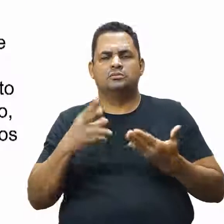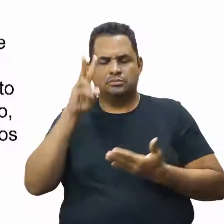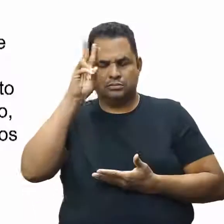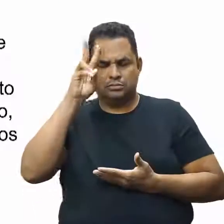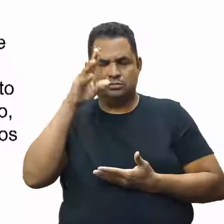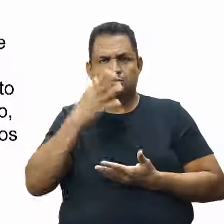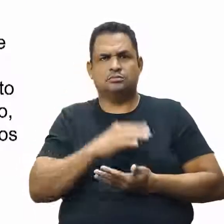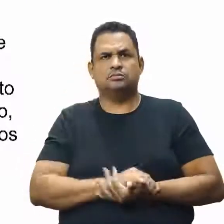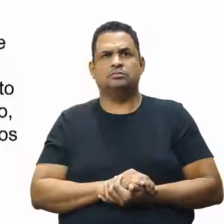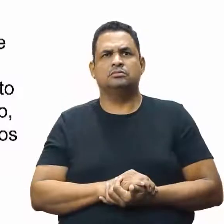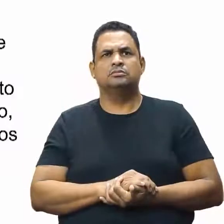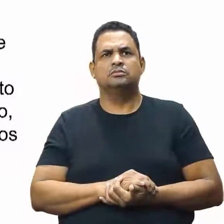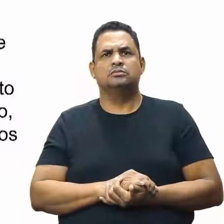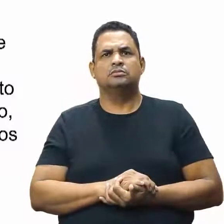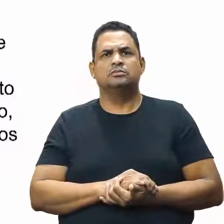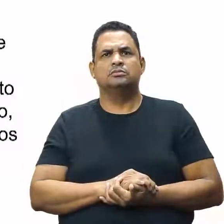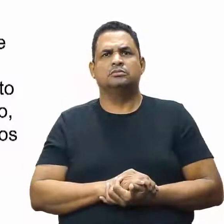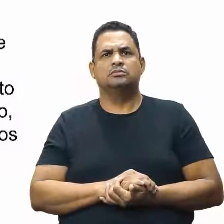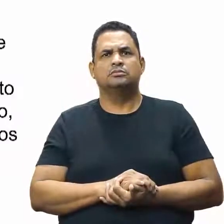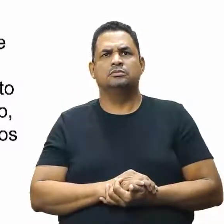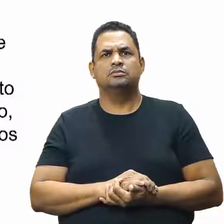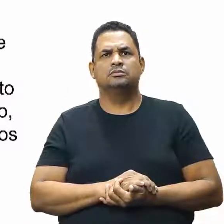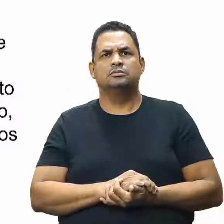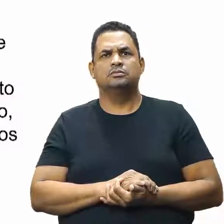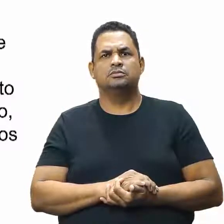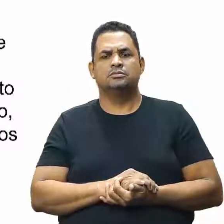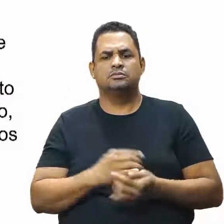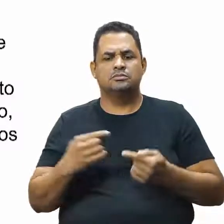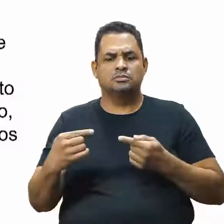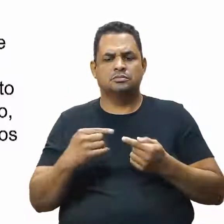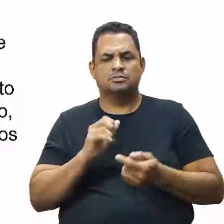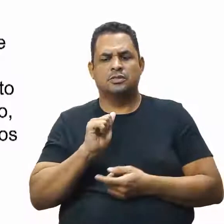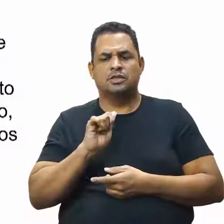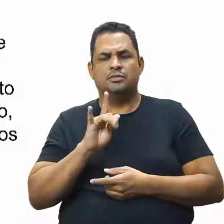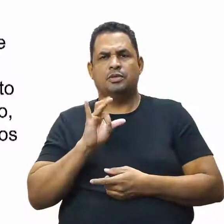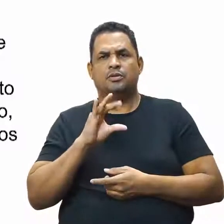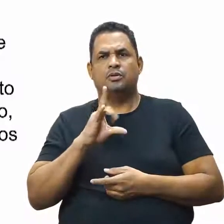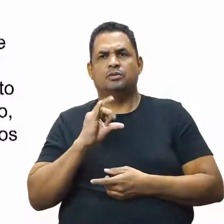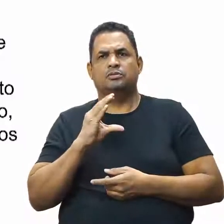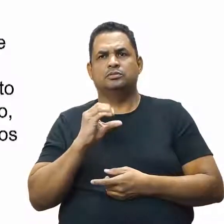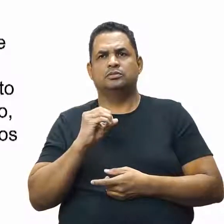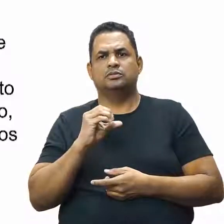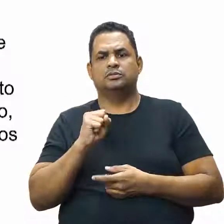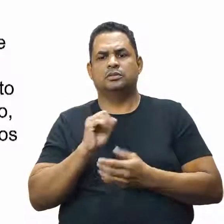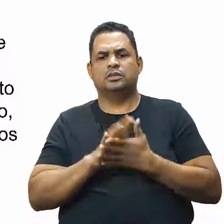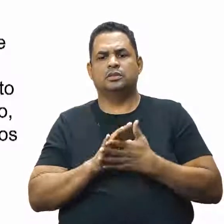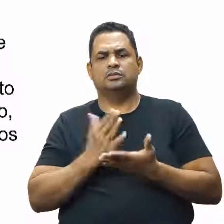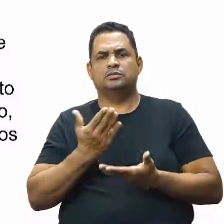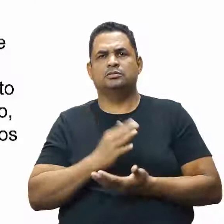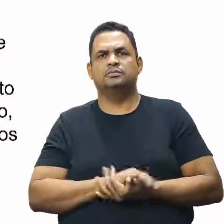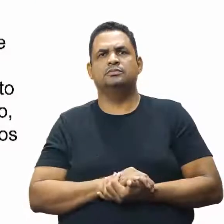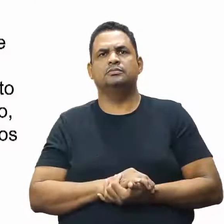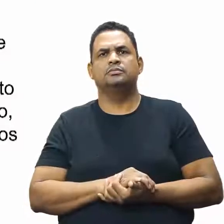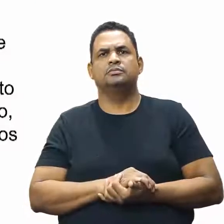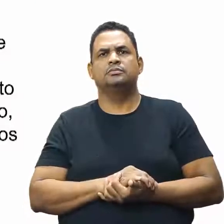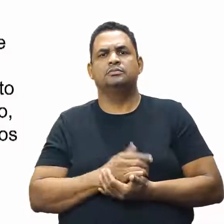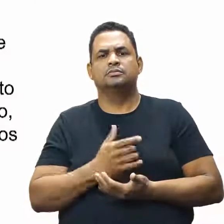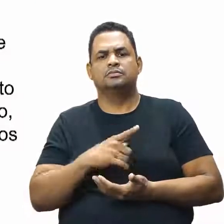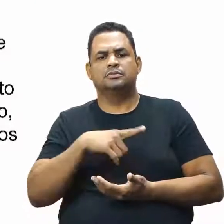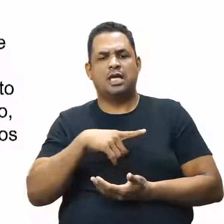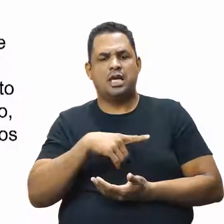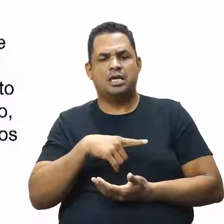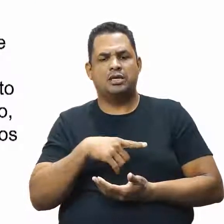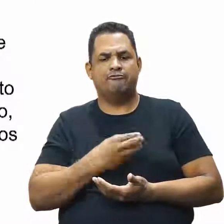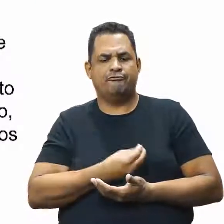Lembram lá? Em relação aos fatores abióticos. A é negação, bio é vida, que não tem vida.